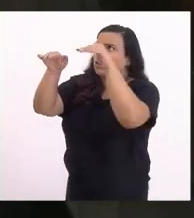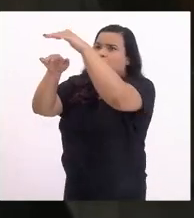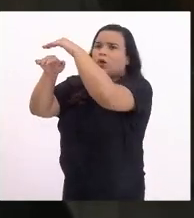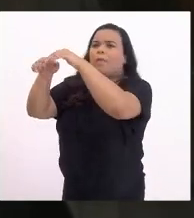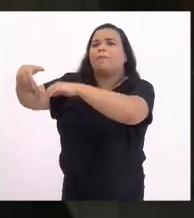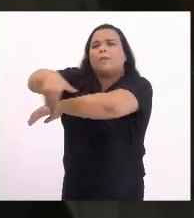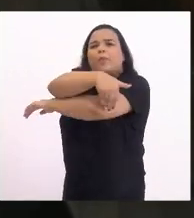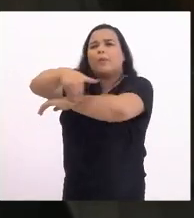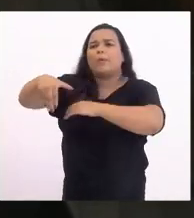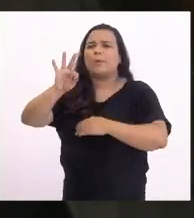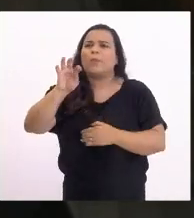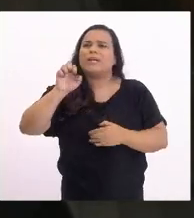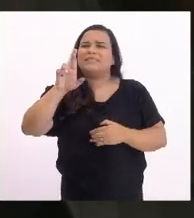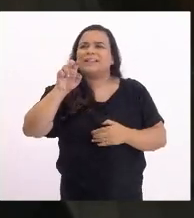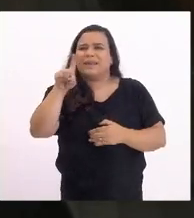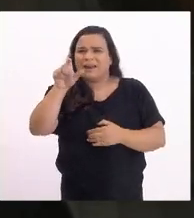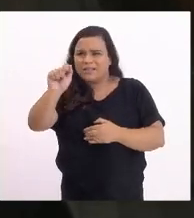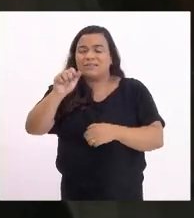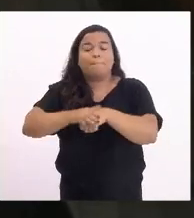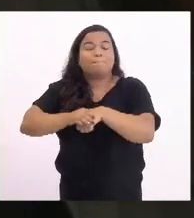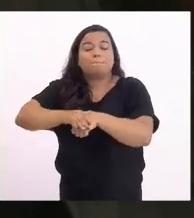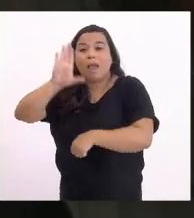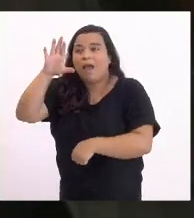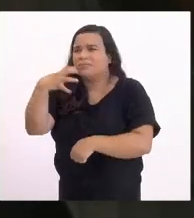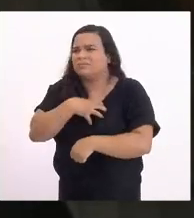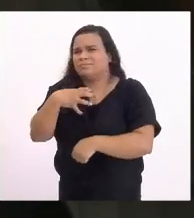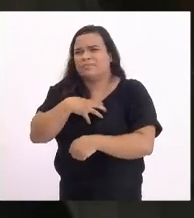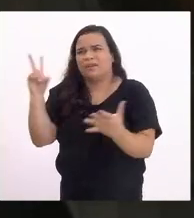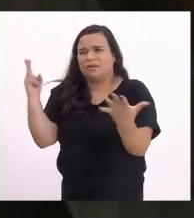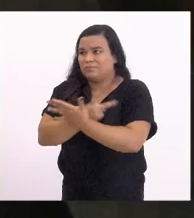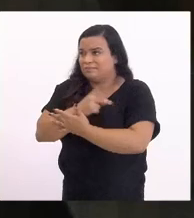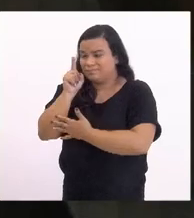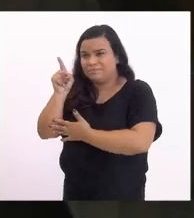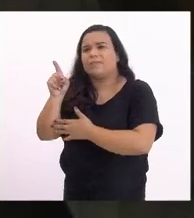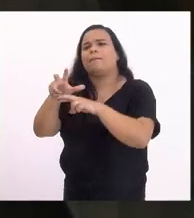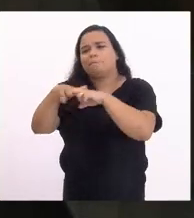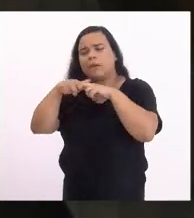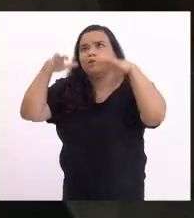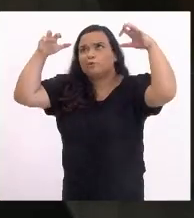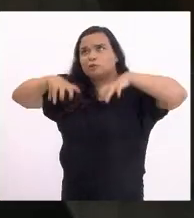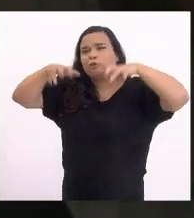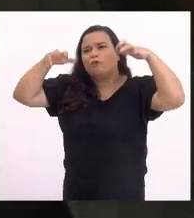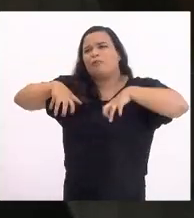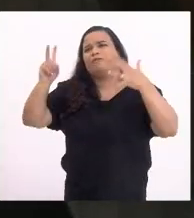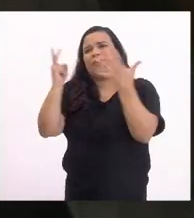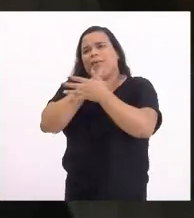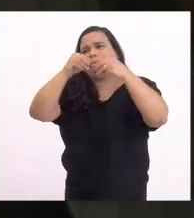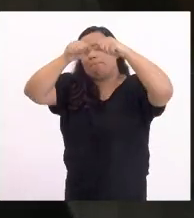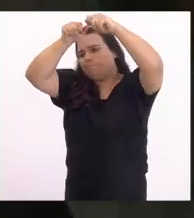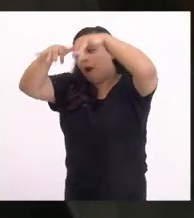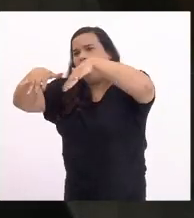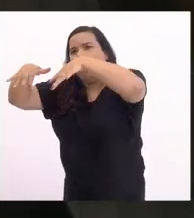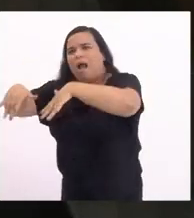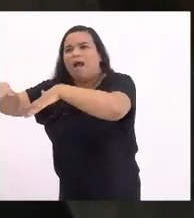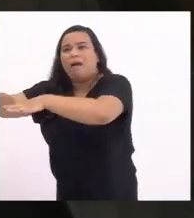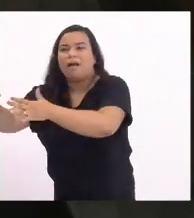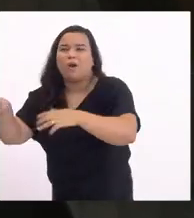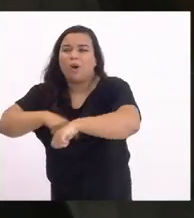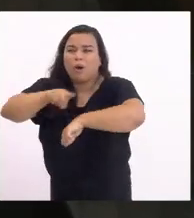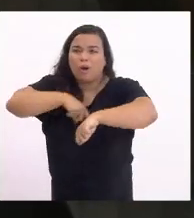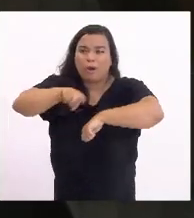Tereza, que foi a área mais sensivelmente atingida por essa grande concentração de chuvas naquela localidade por várias